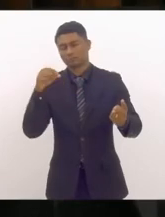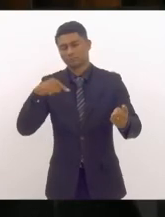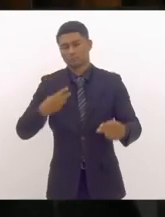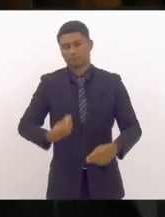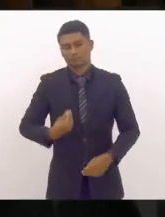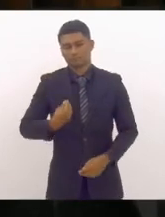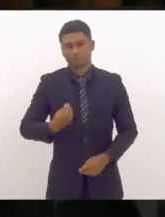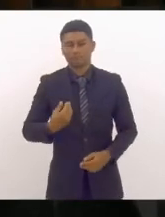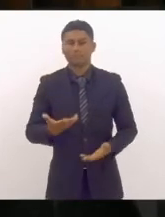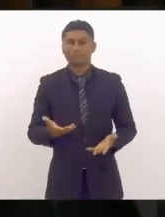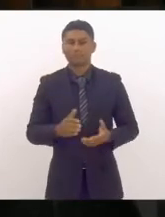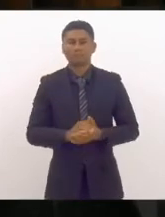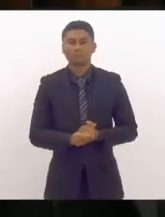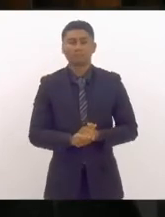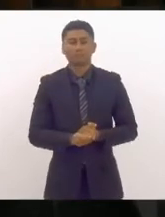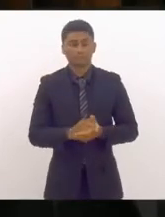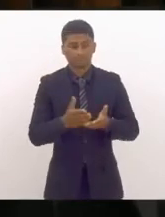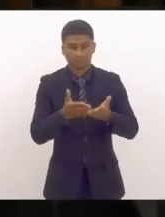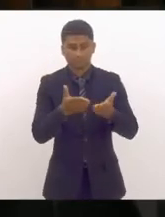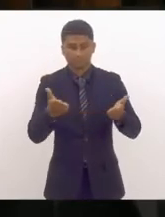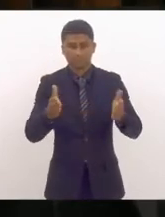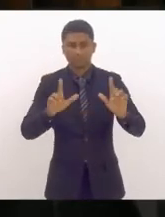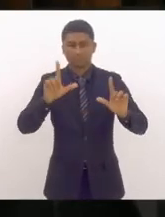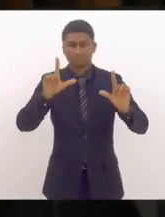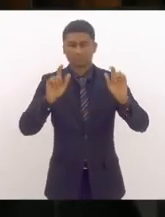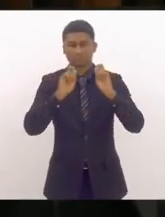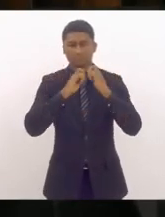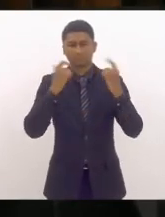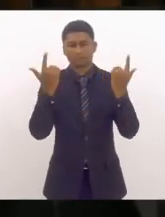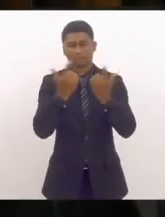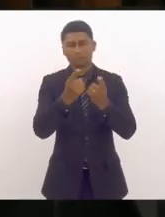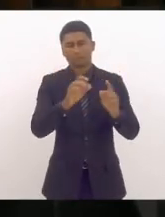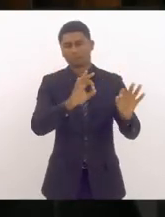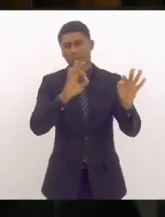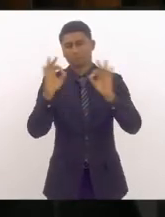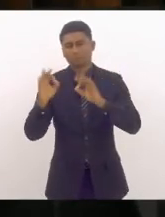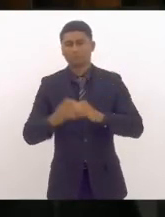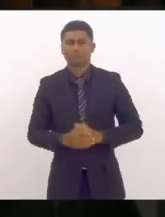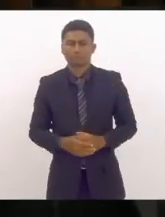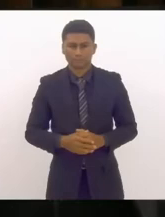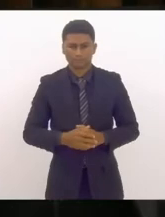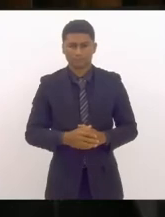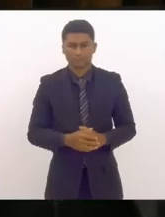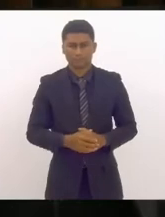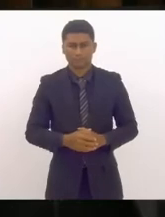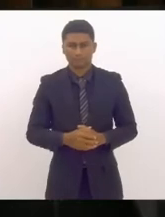presencial. Senhoras e senhores telespectadores, senhor